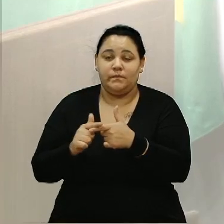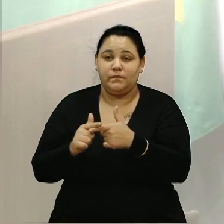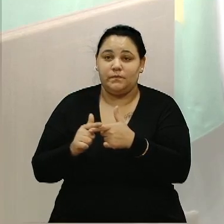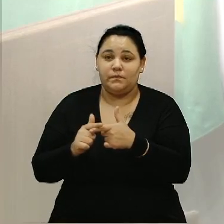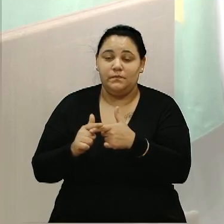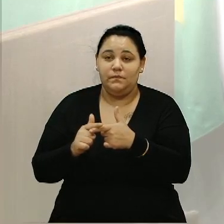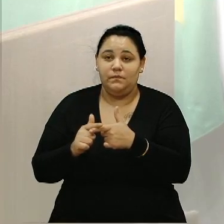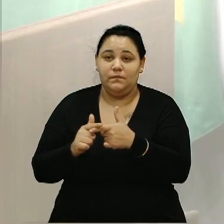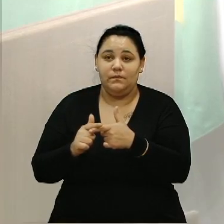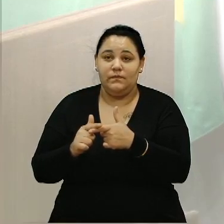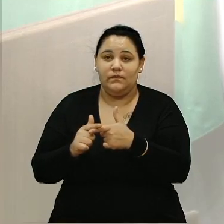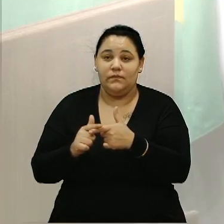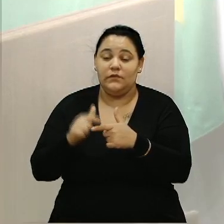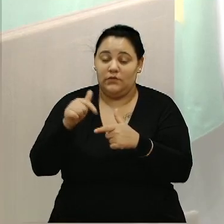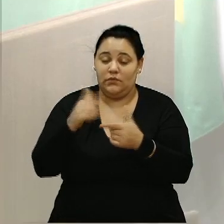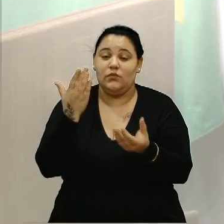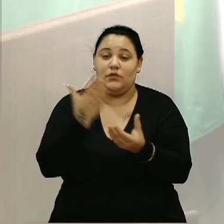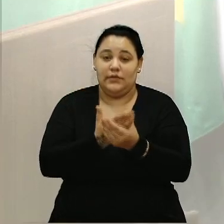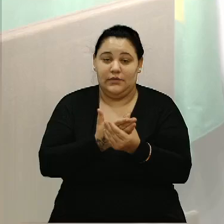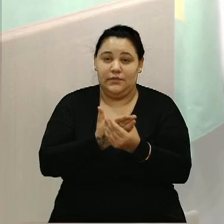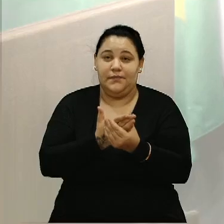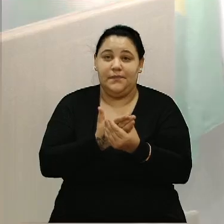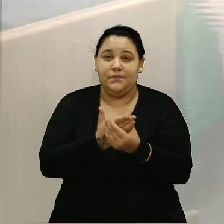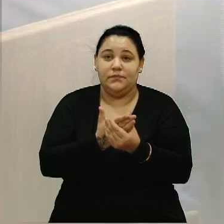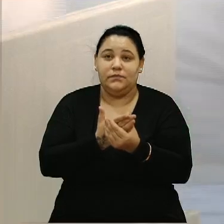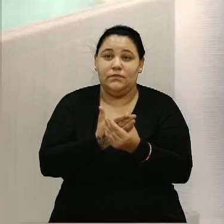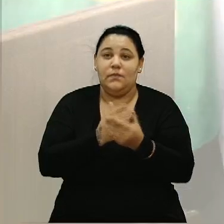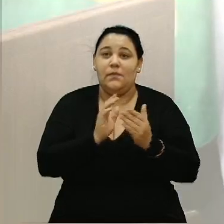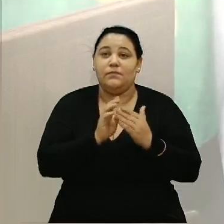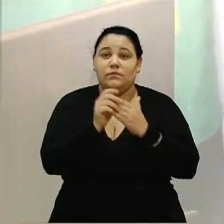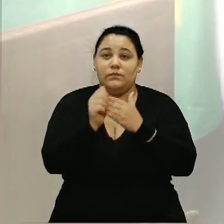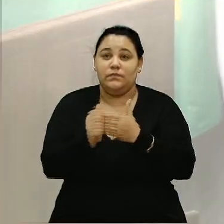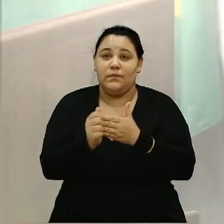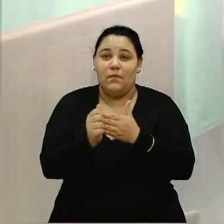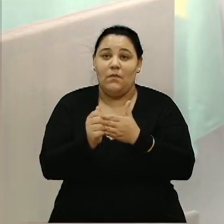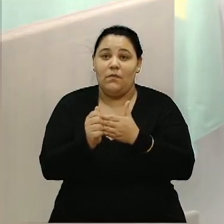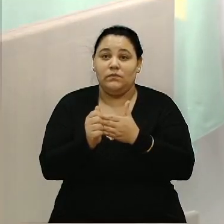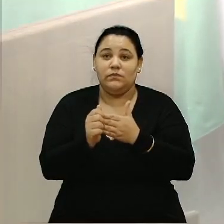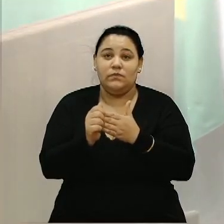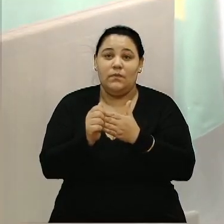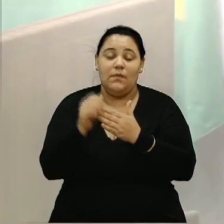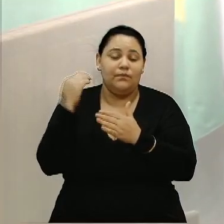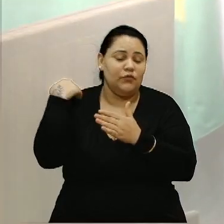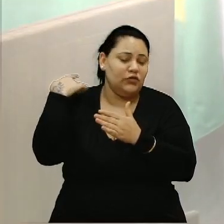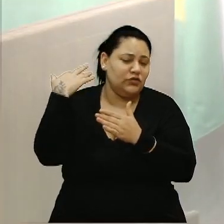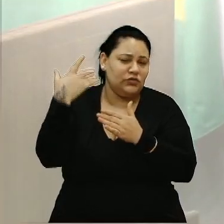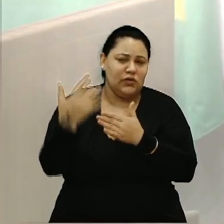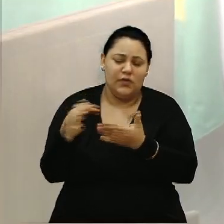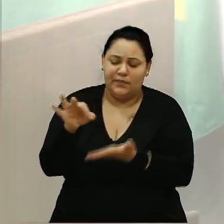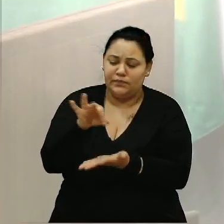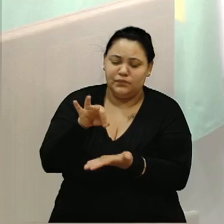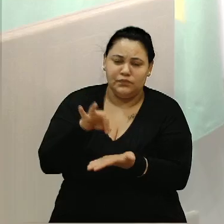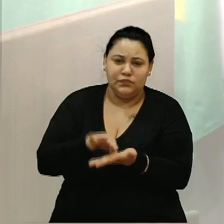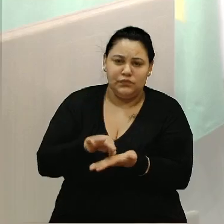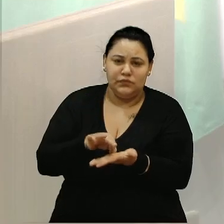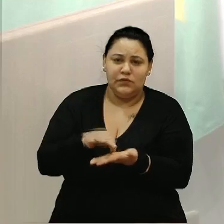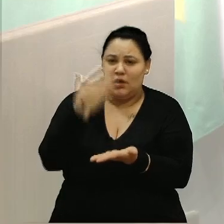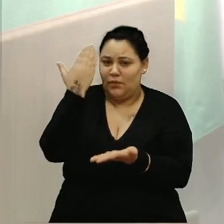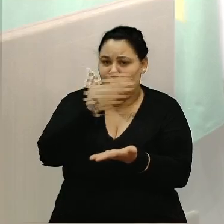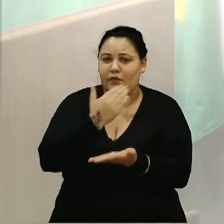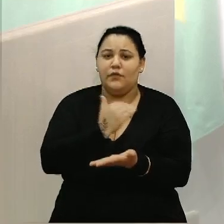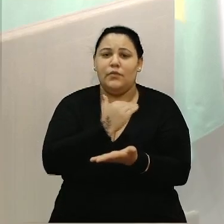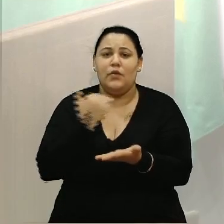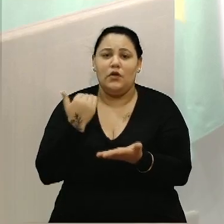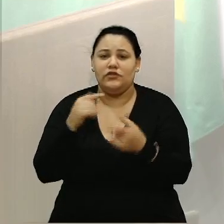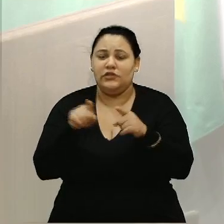legal. O processo vem instruído com histórico, mapa de localização, certidão de óbito e certidões